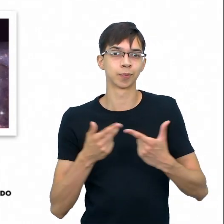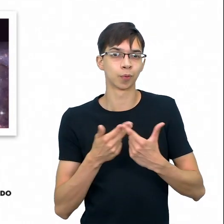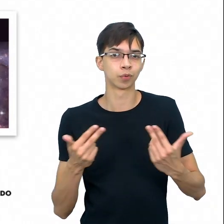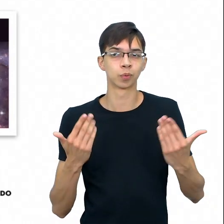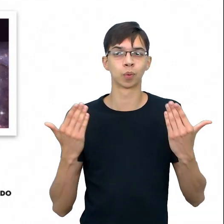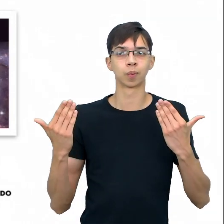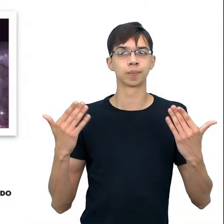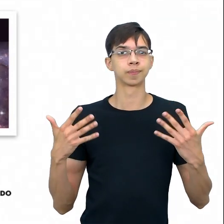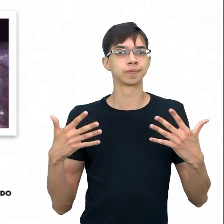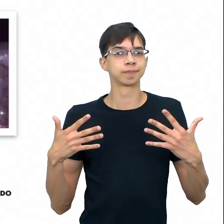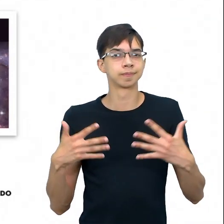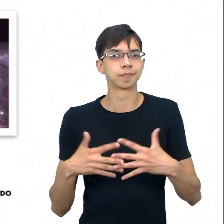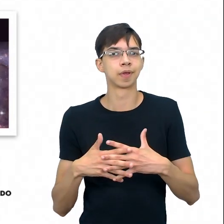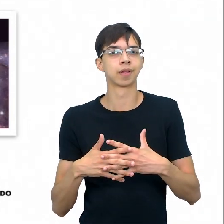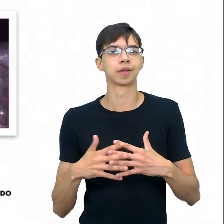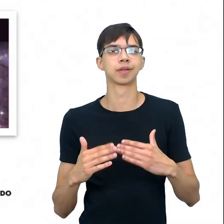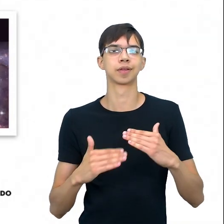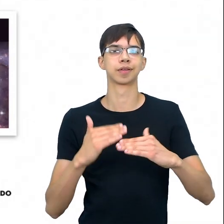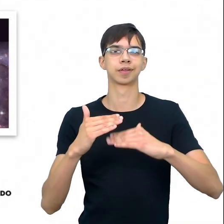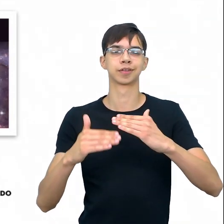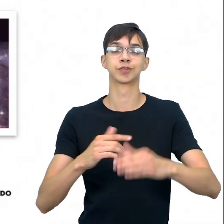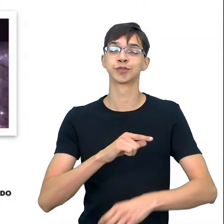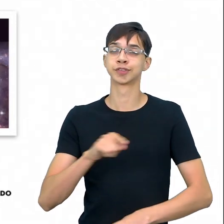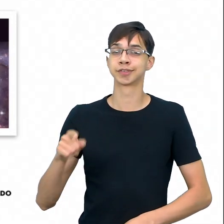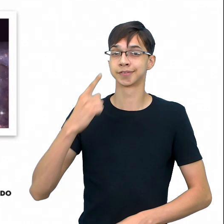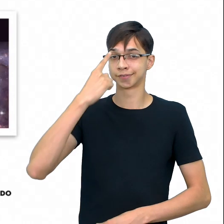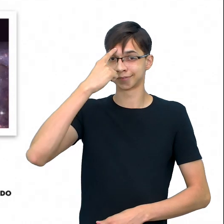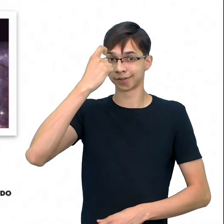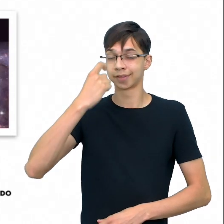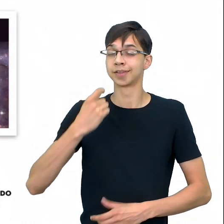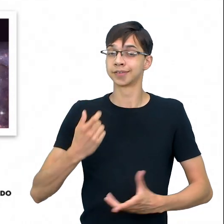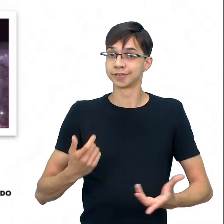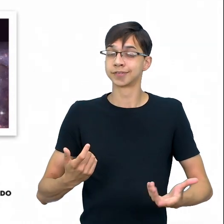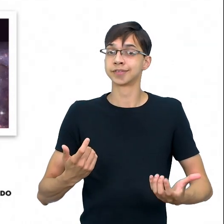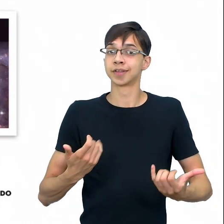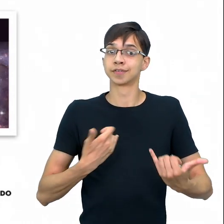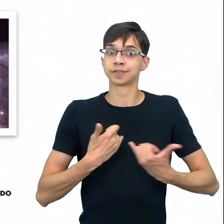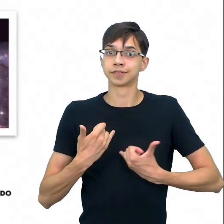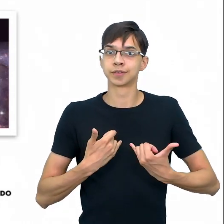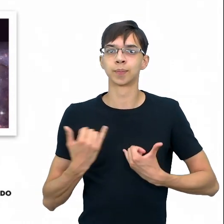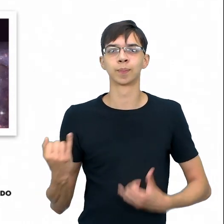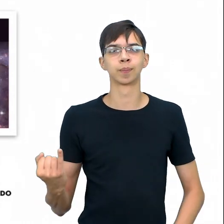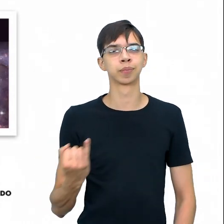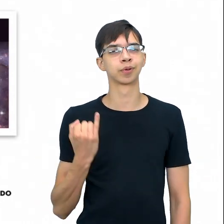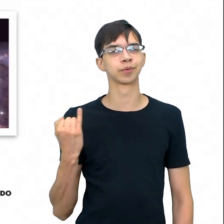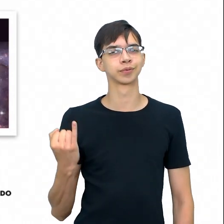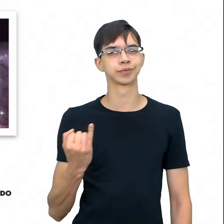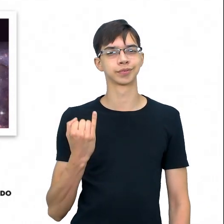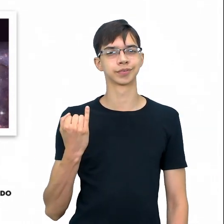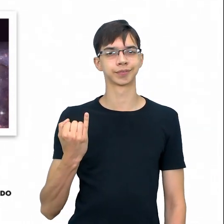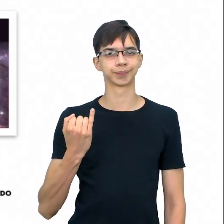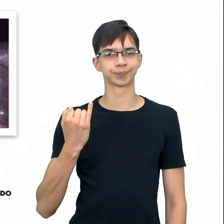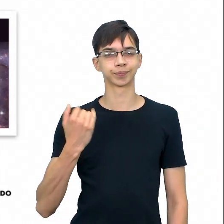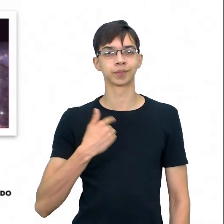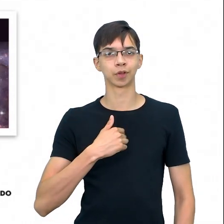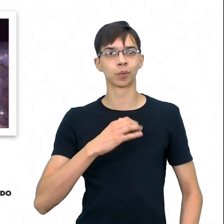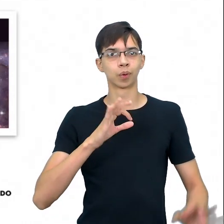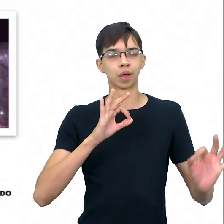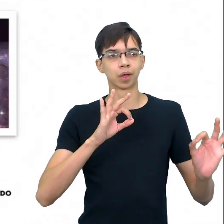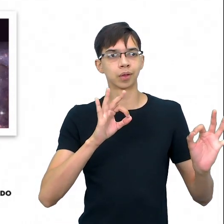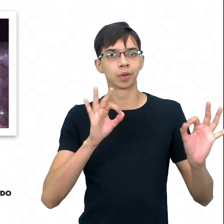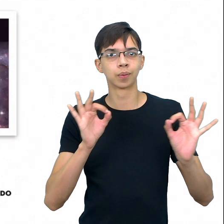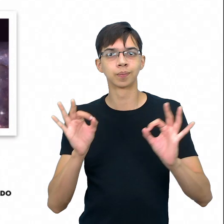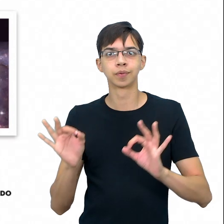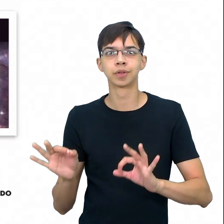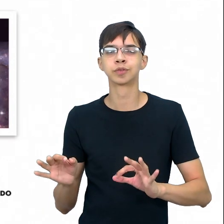correlações. Compartilhem conosco, deixem lá suas ideias, né? É extremamente importante isso, né? Então, eu tenho acompanhado